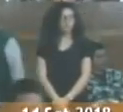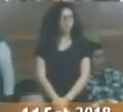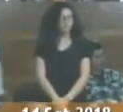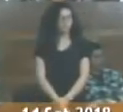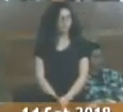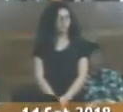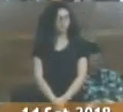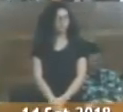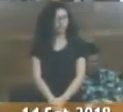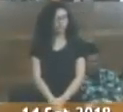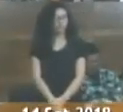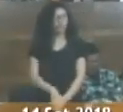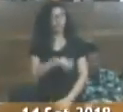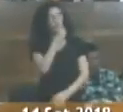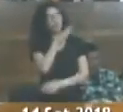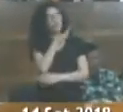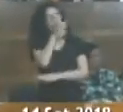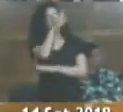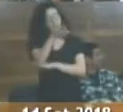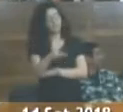Queria, boa tarde,